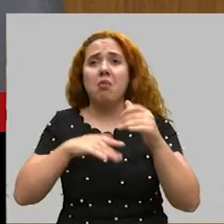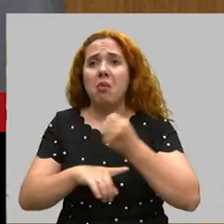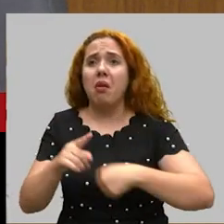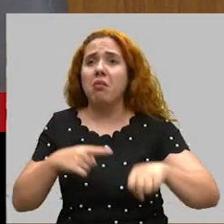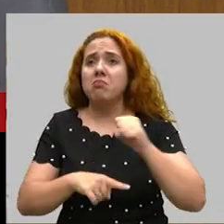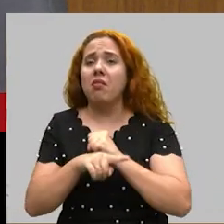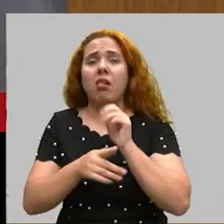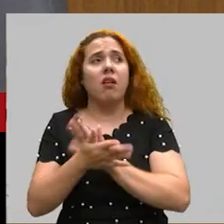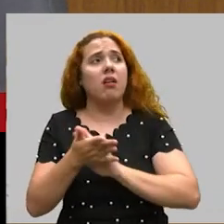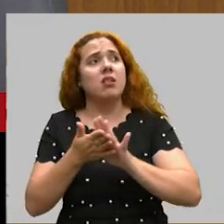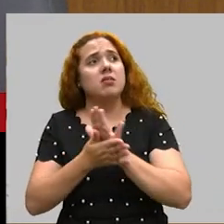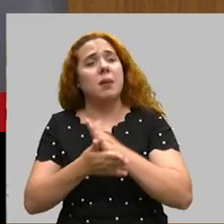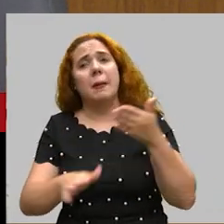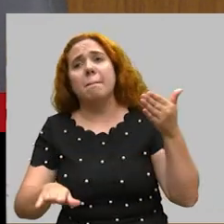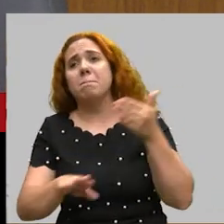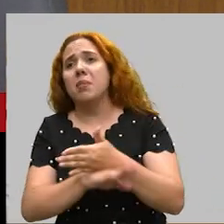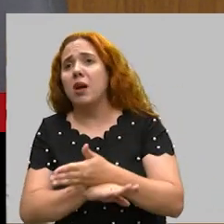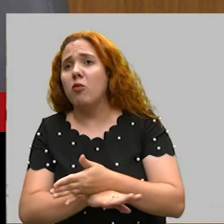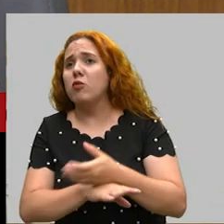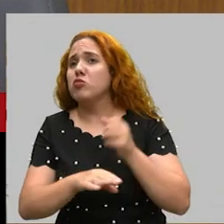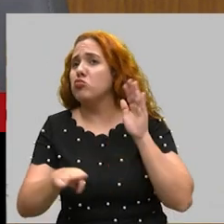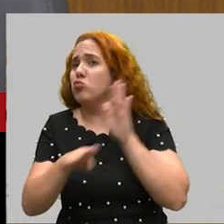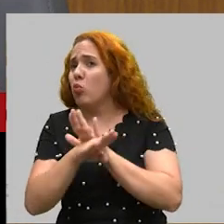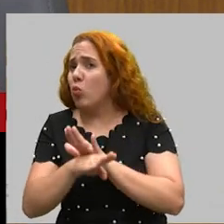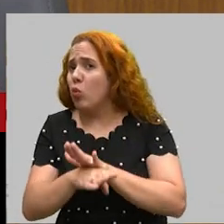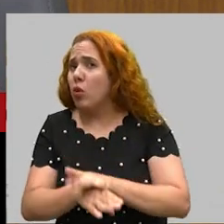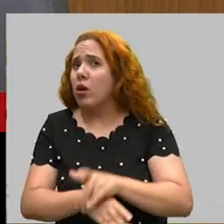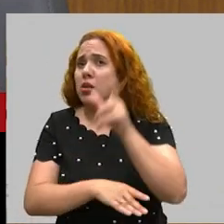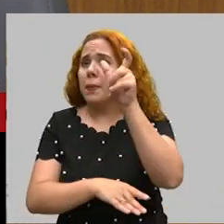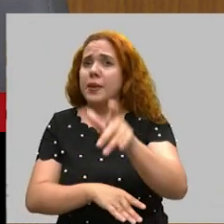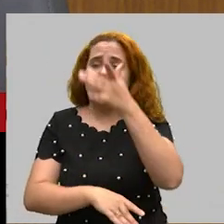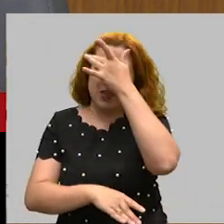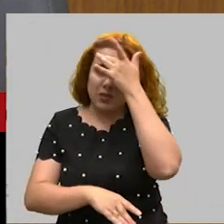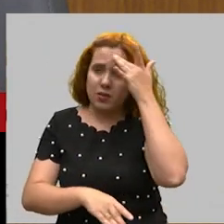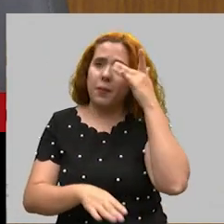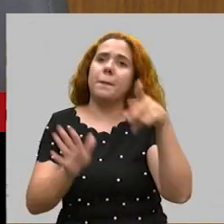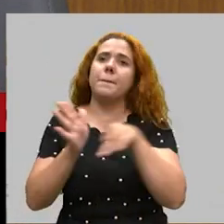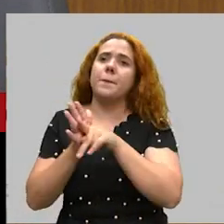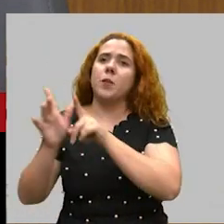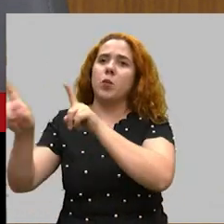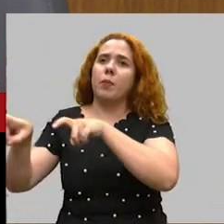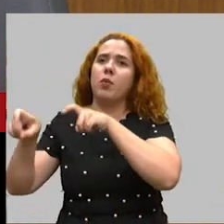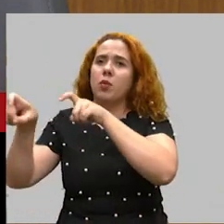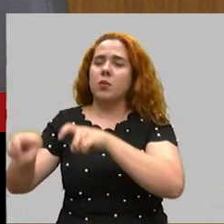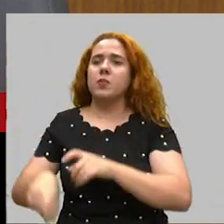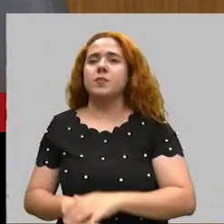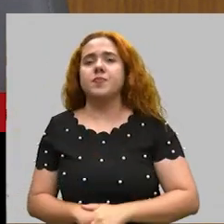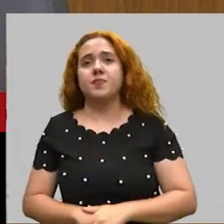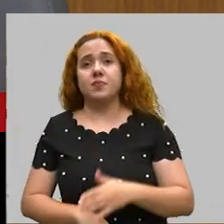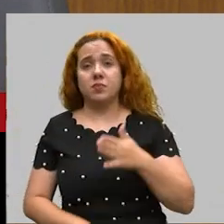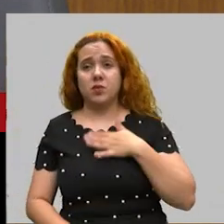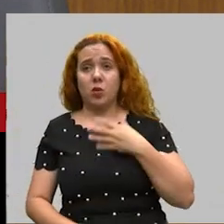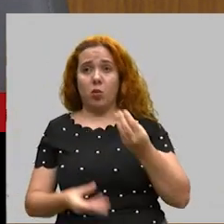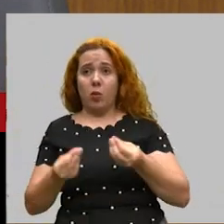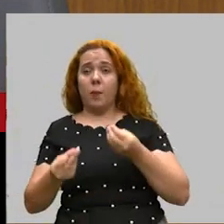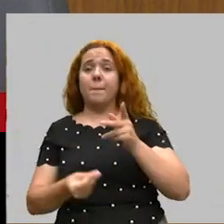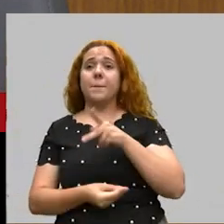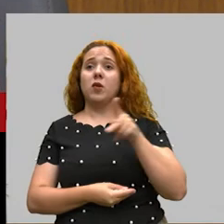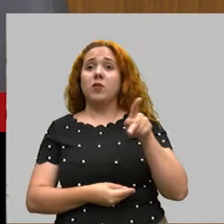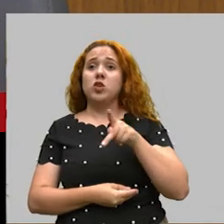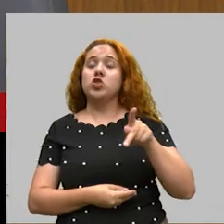participação né efetiva dos sujeitos do campo porque como professora da rede